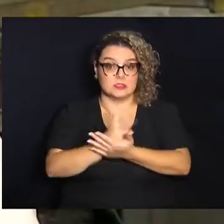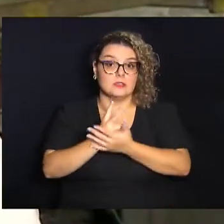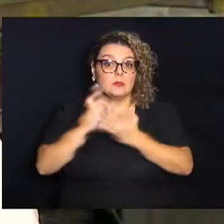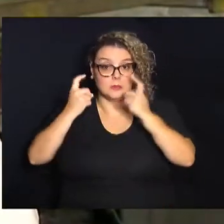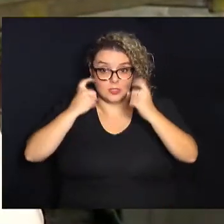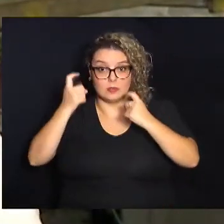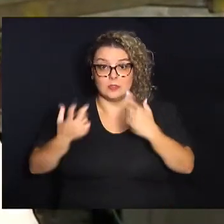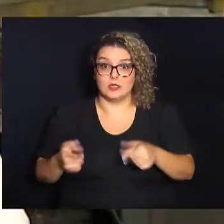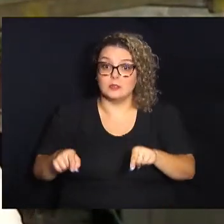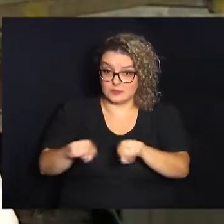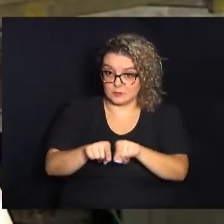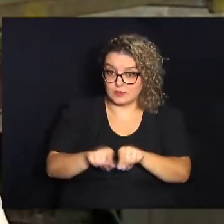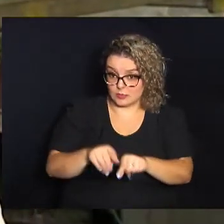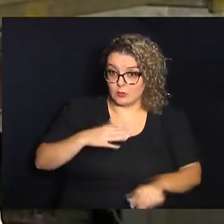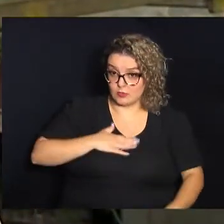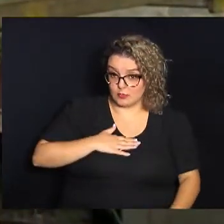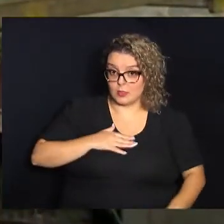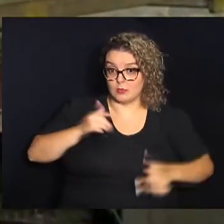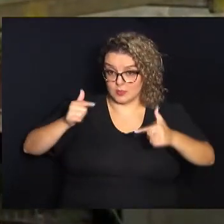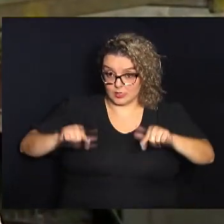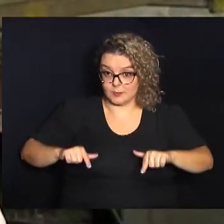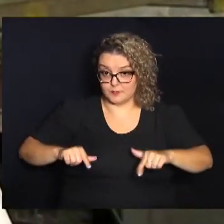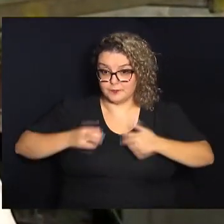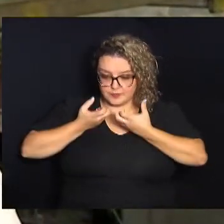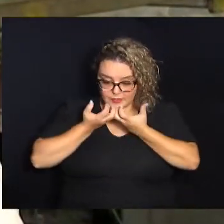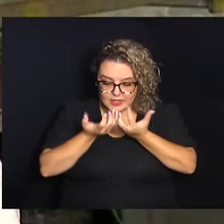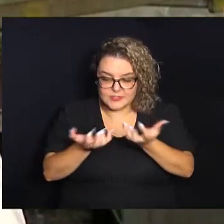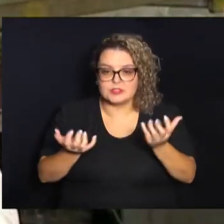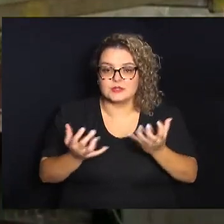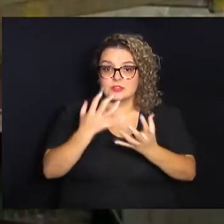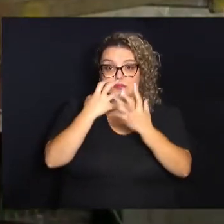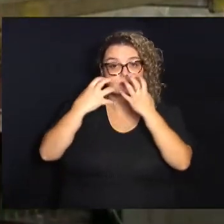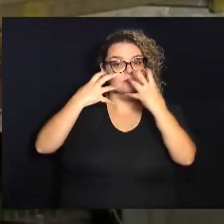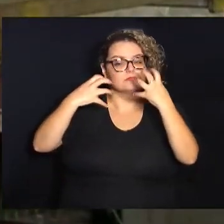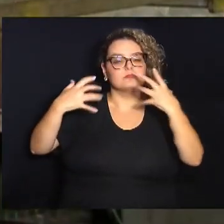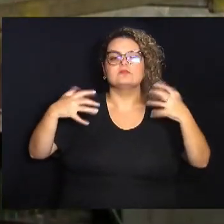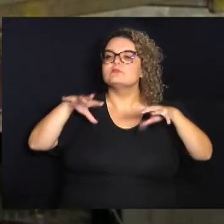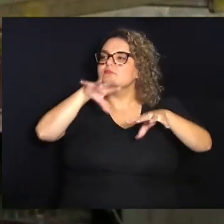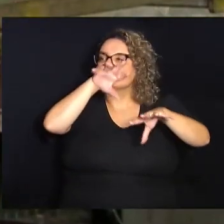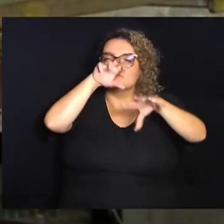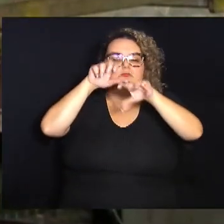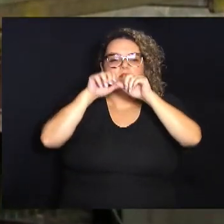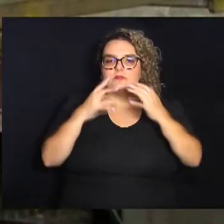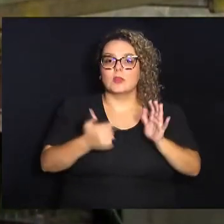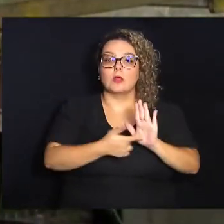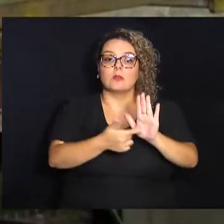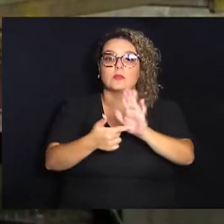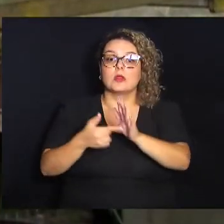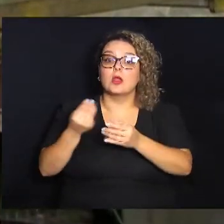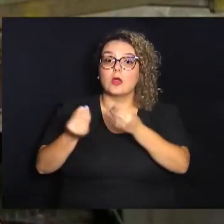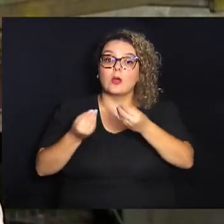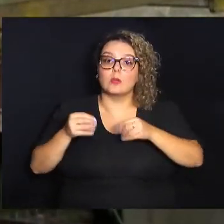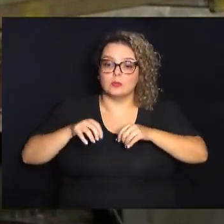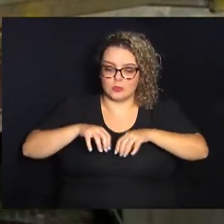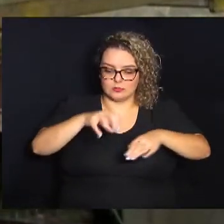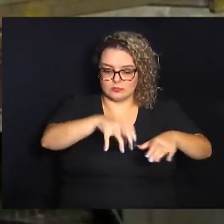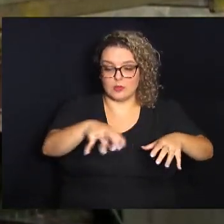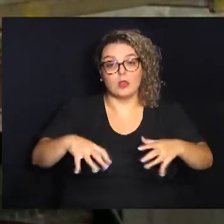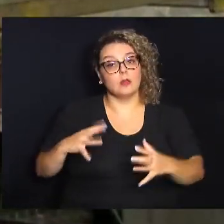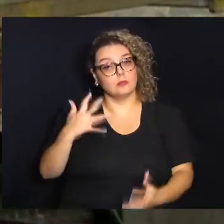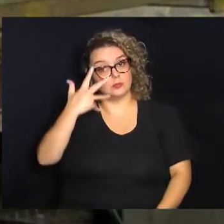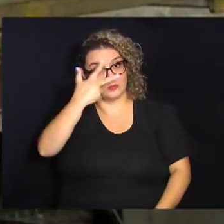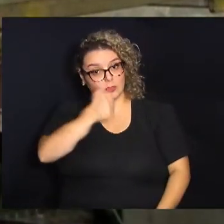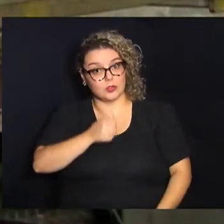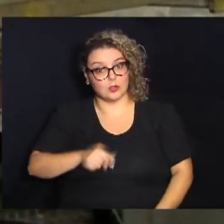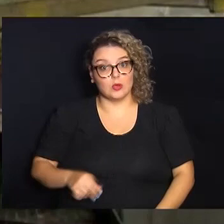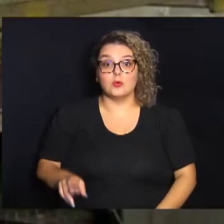isso, inclusive o meu ambiente se chama Jardim dos Aromas, onde eu vou mostrar como fazer um jardim super bonito utilizando